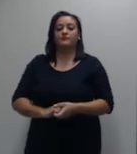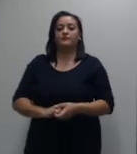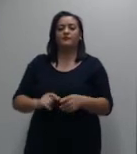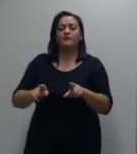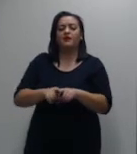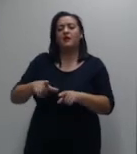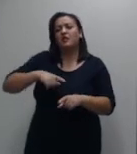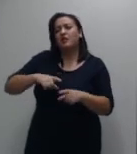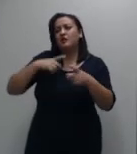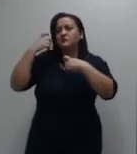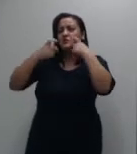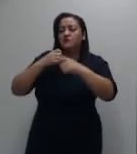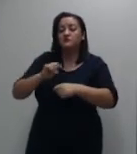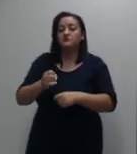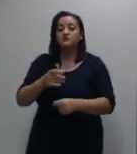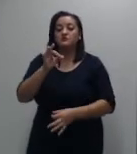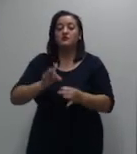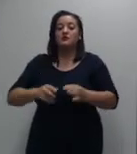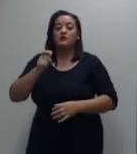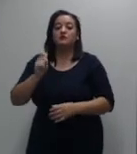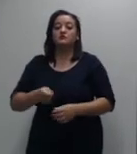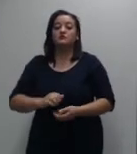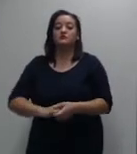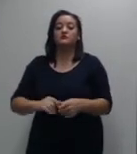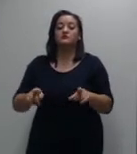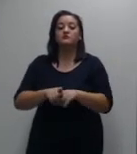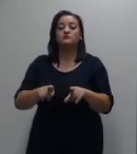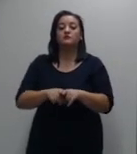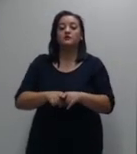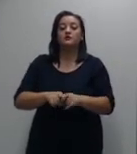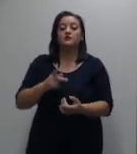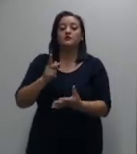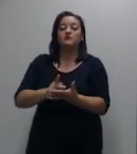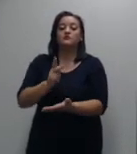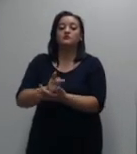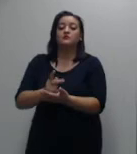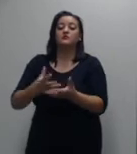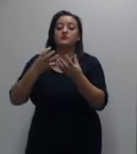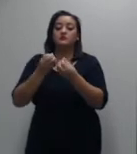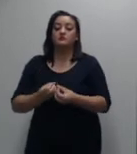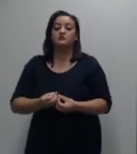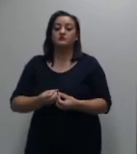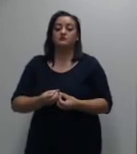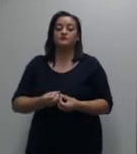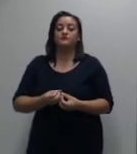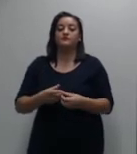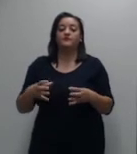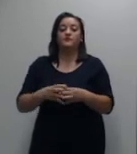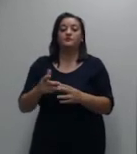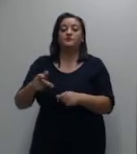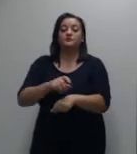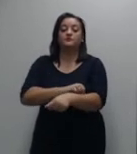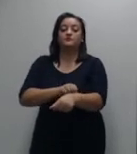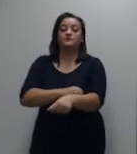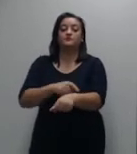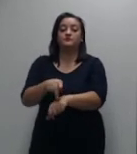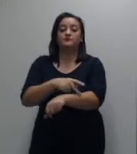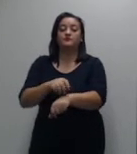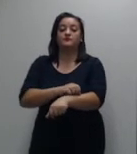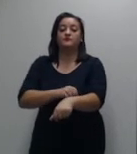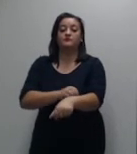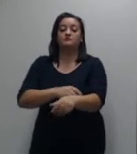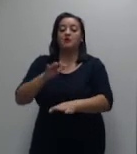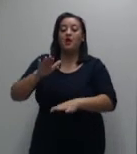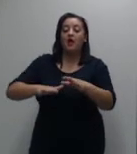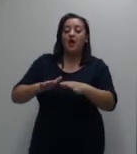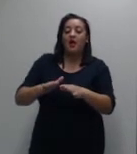se a sentença que estamos homologando a decisão da canadense Era vaga